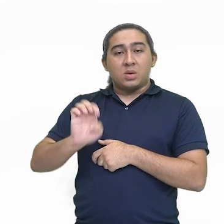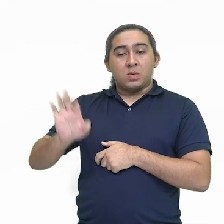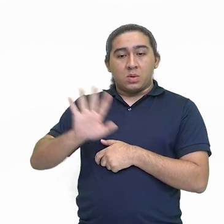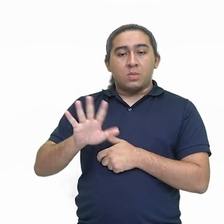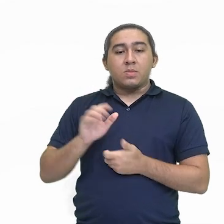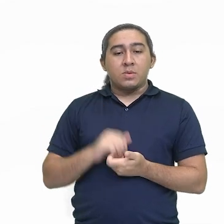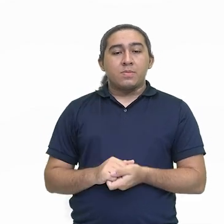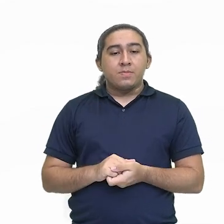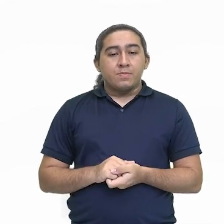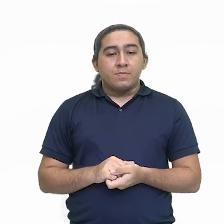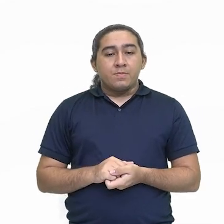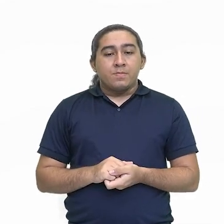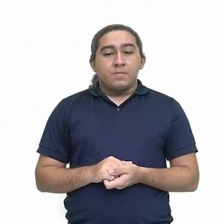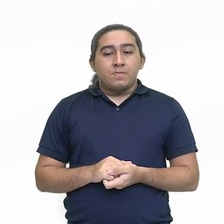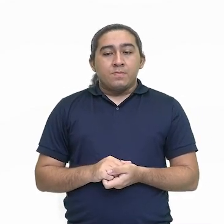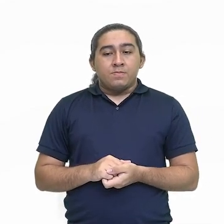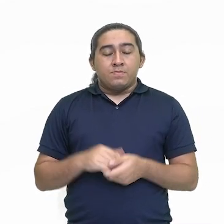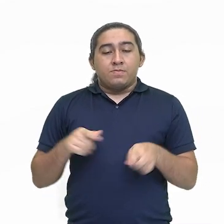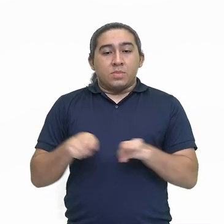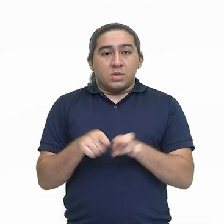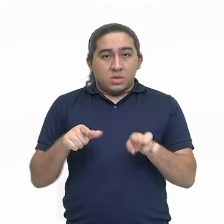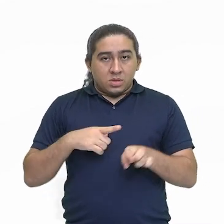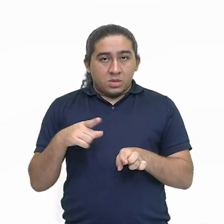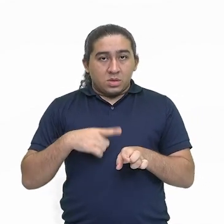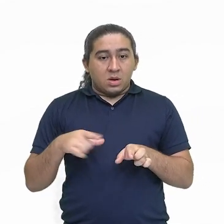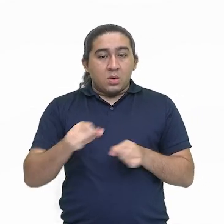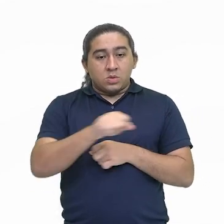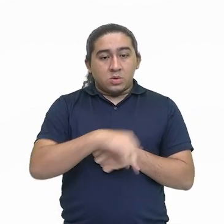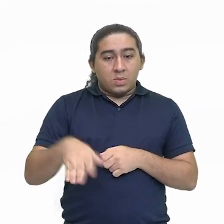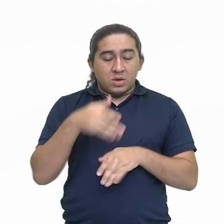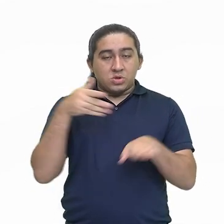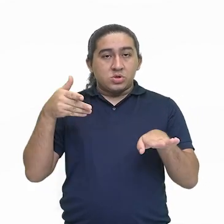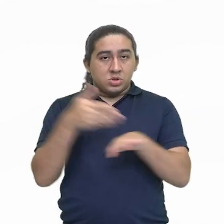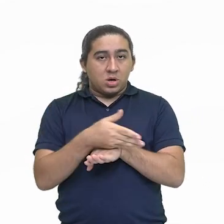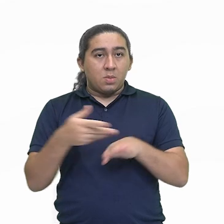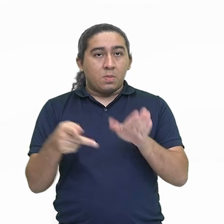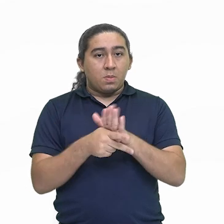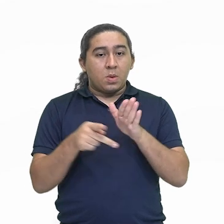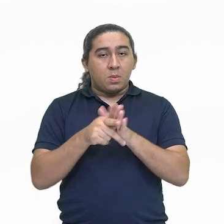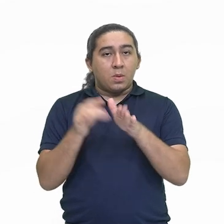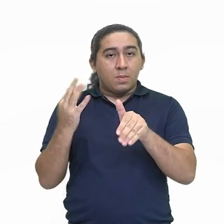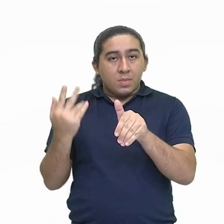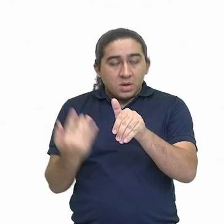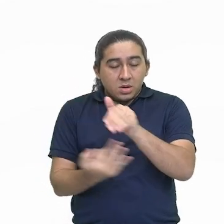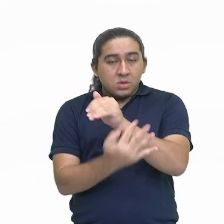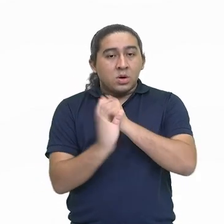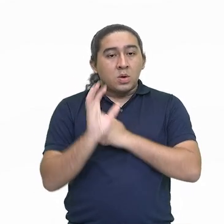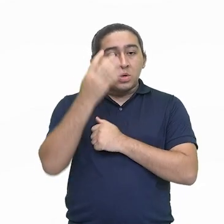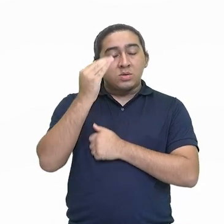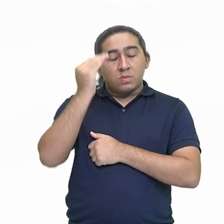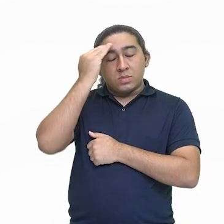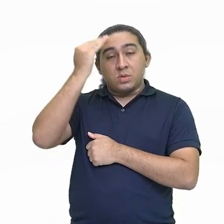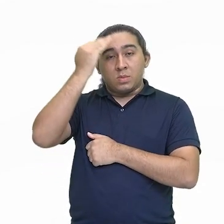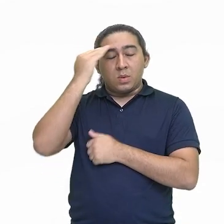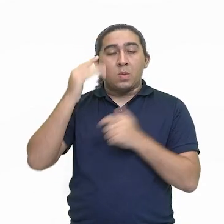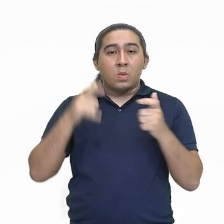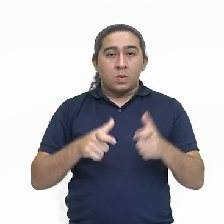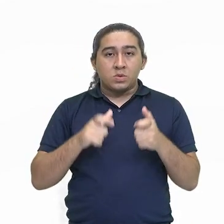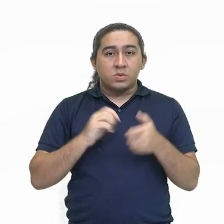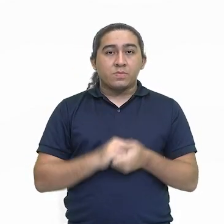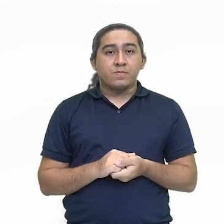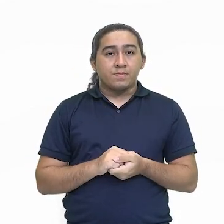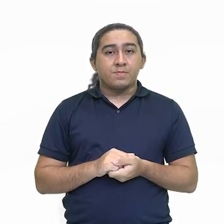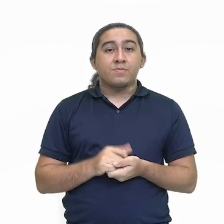E aí a gente tem essa rota de chegada desses migrantes, ele acontecendo principalmente ali, gente, pelo